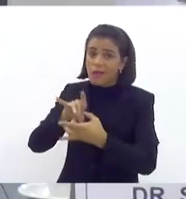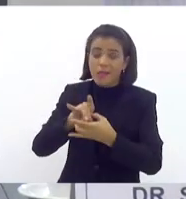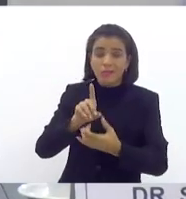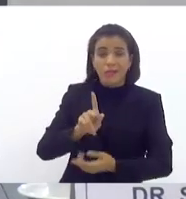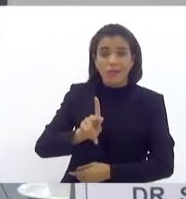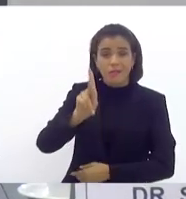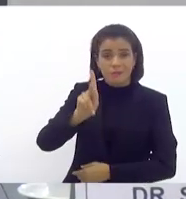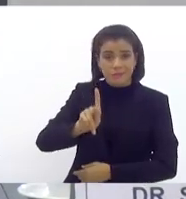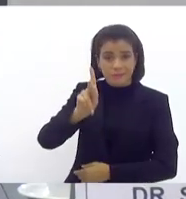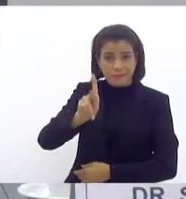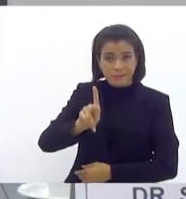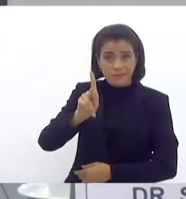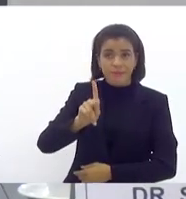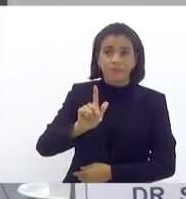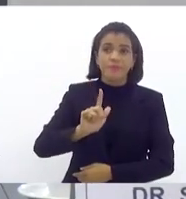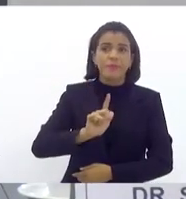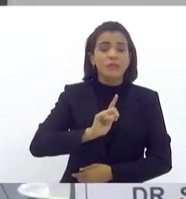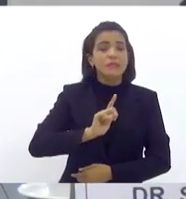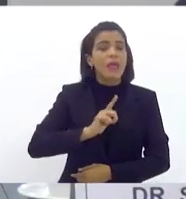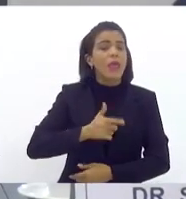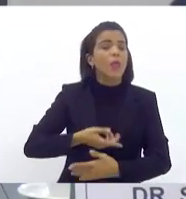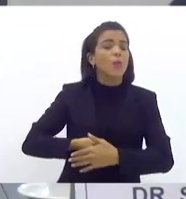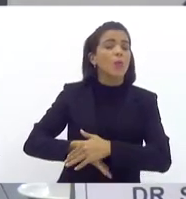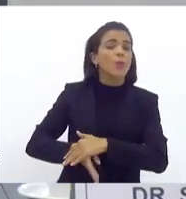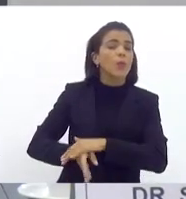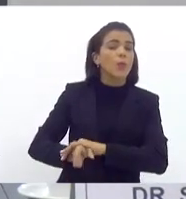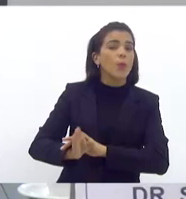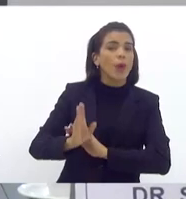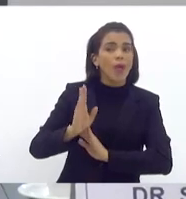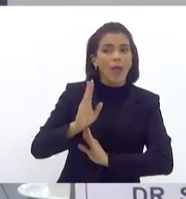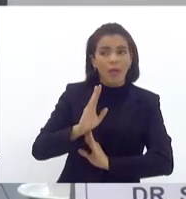exemplo, que tem o hábito de vir,